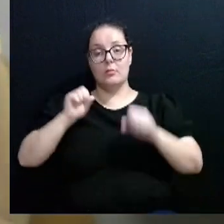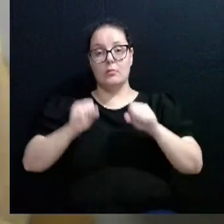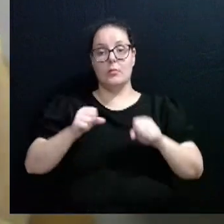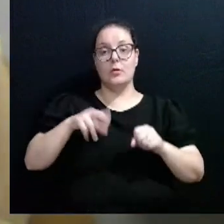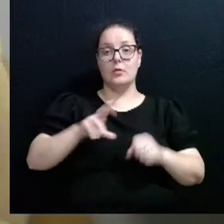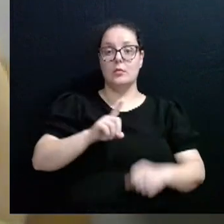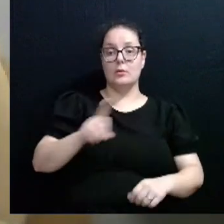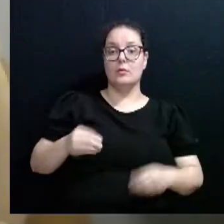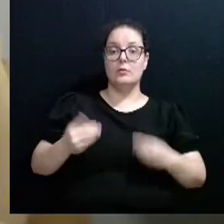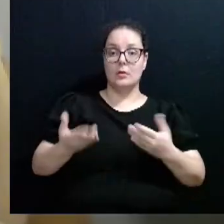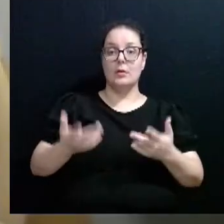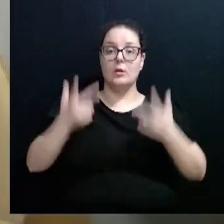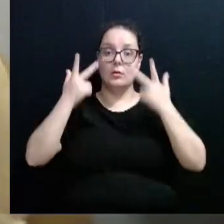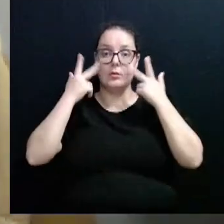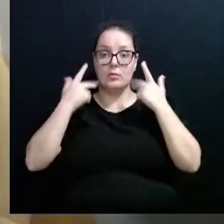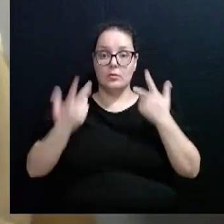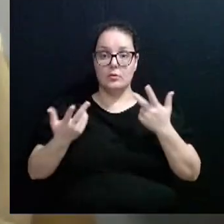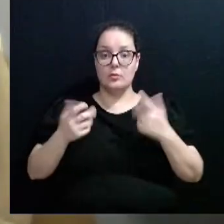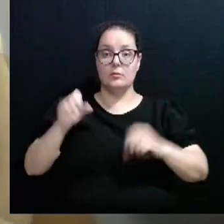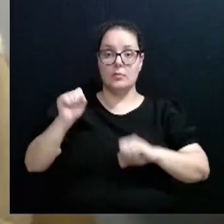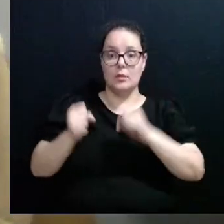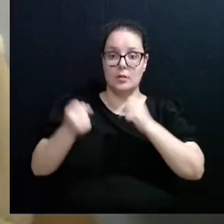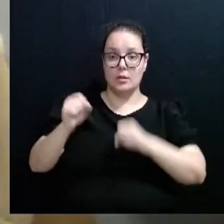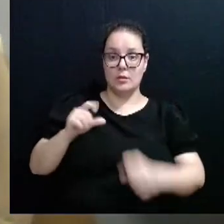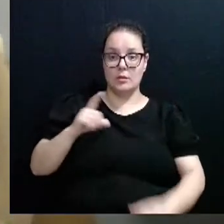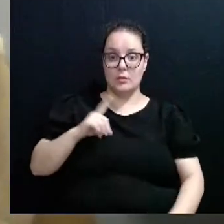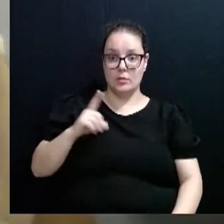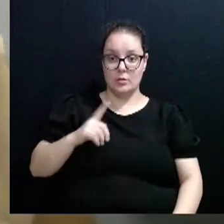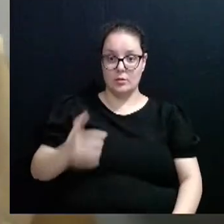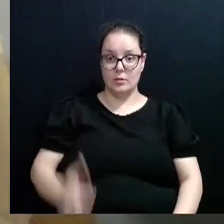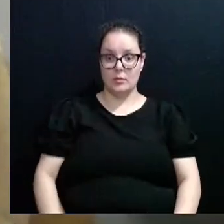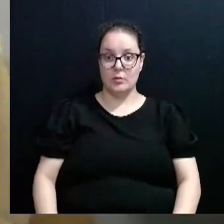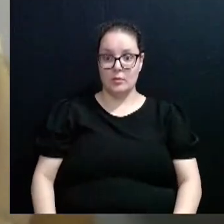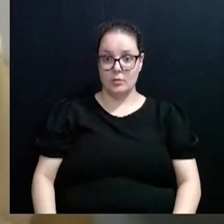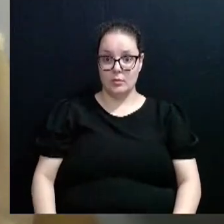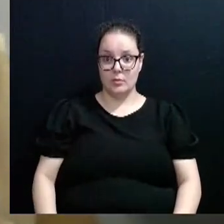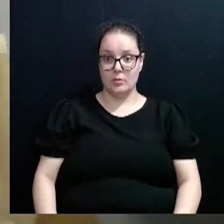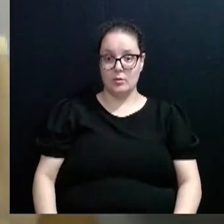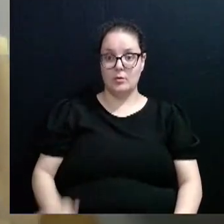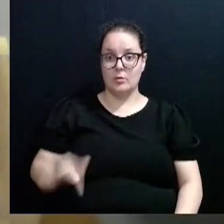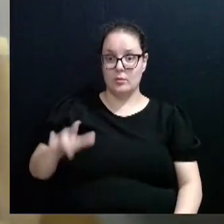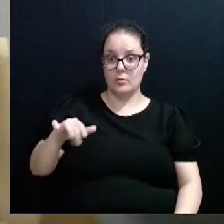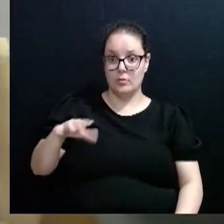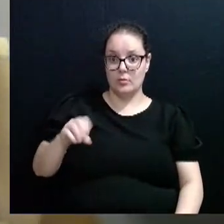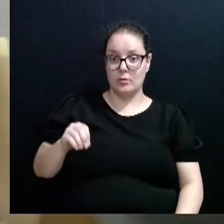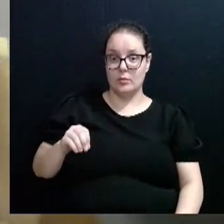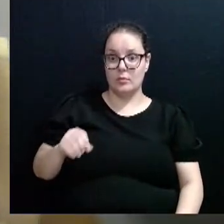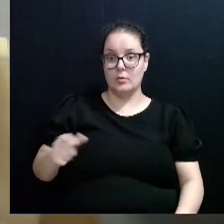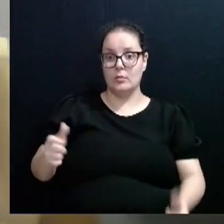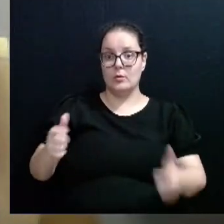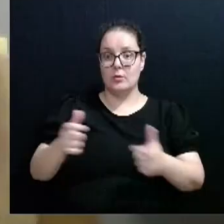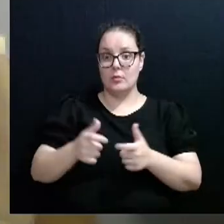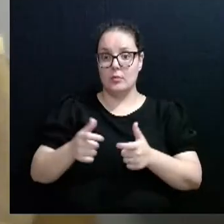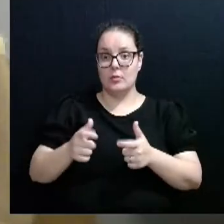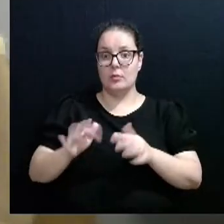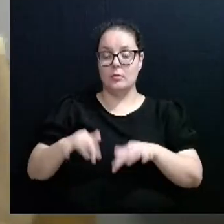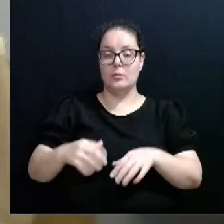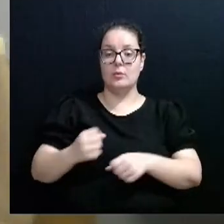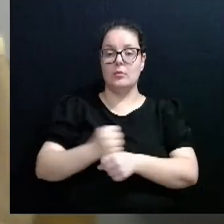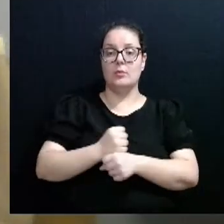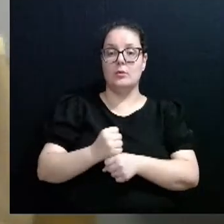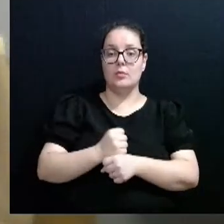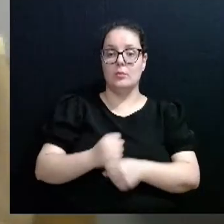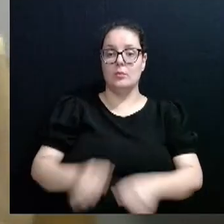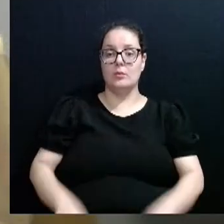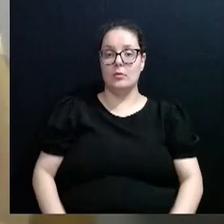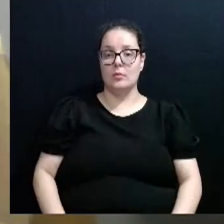as indústrias, né, que têm um fluxo menor no final do ano, costumam fazer. E